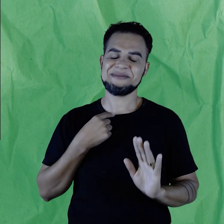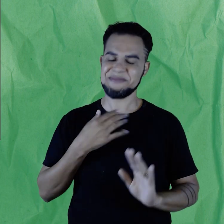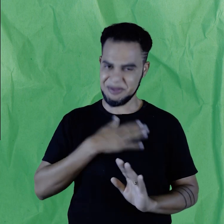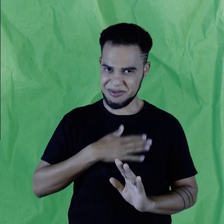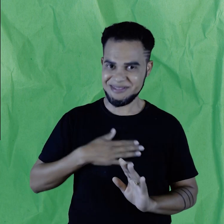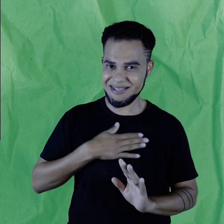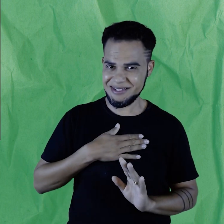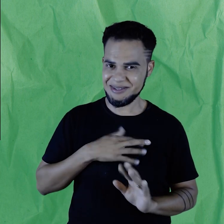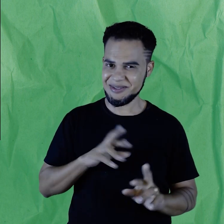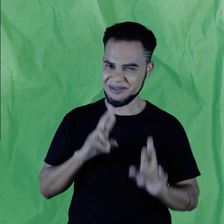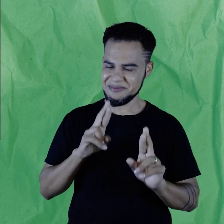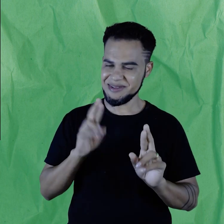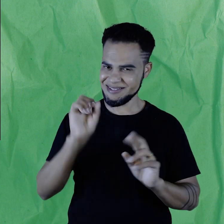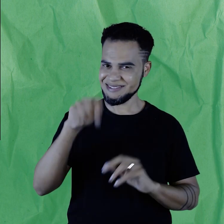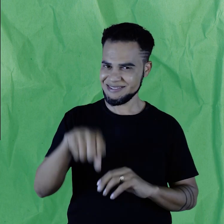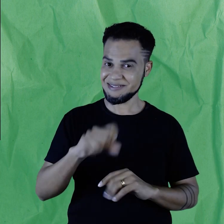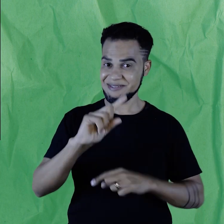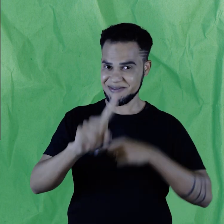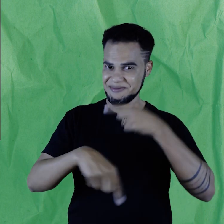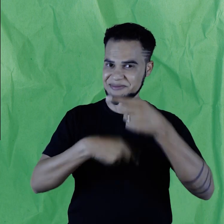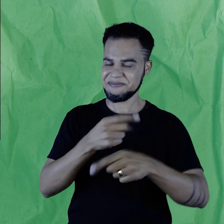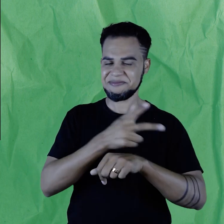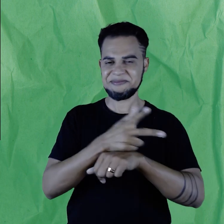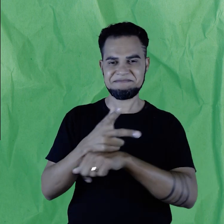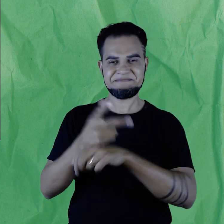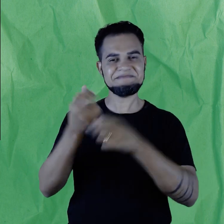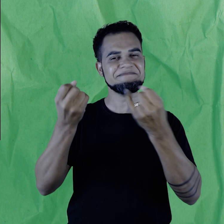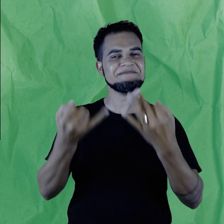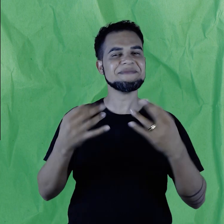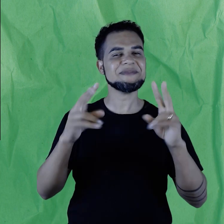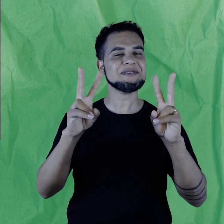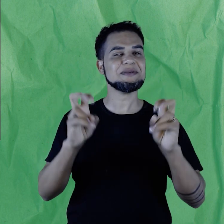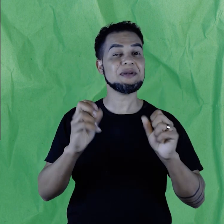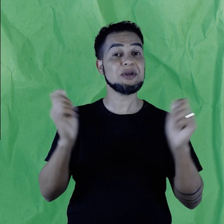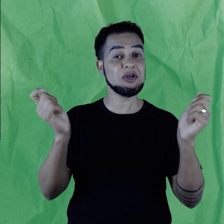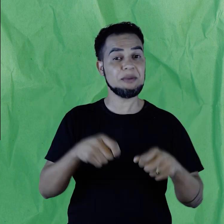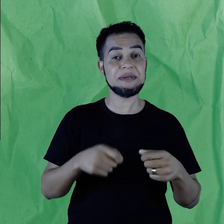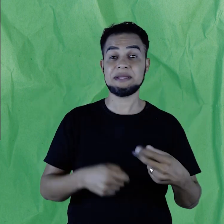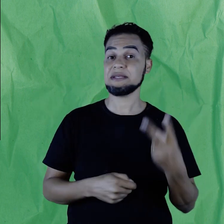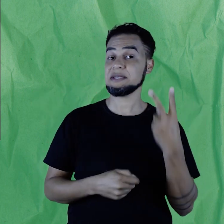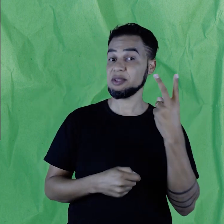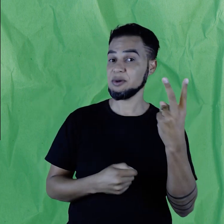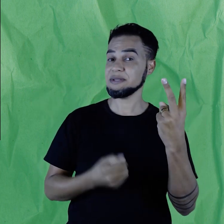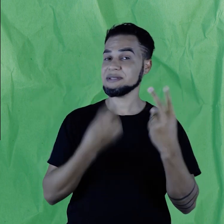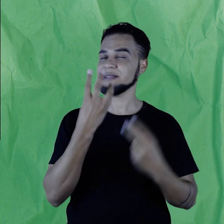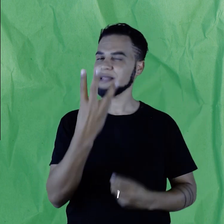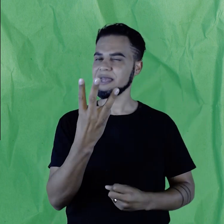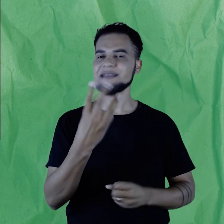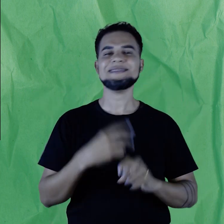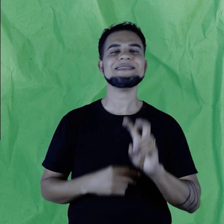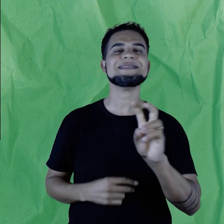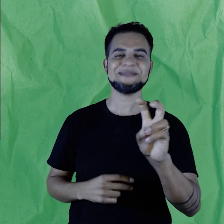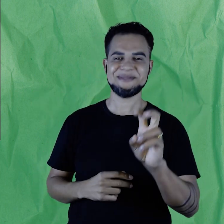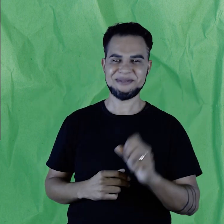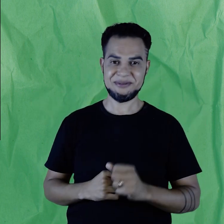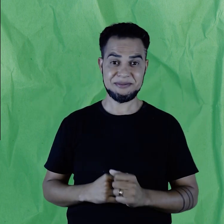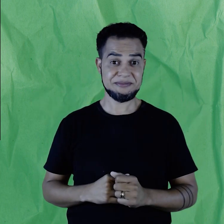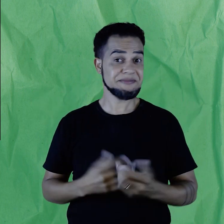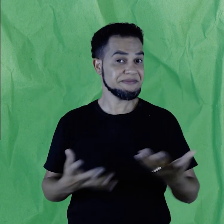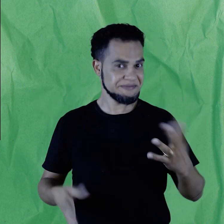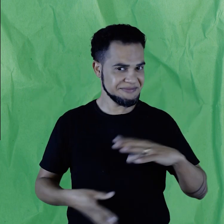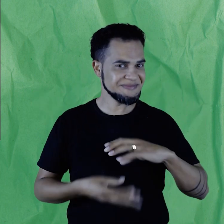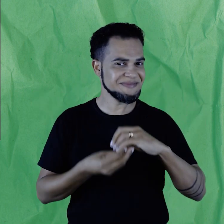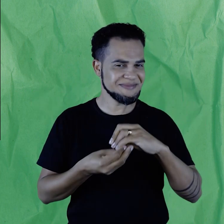desejado. Gostaram? Eu espero que sim. No próximo vídeo, vamos falar sobre as competências 2, 3 e